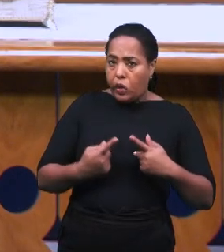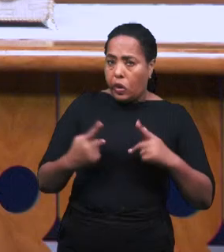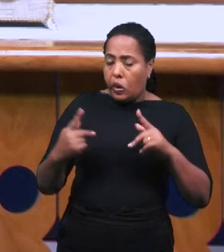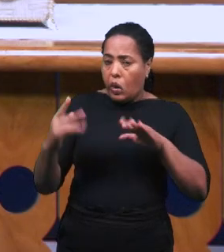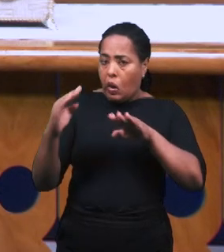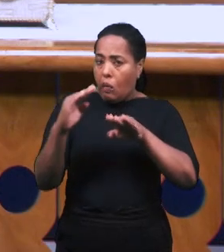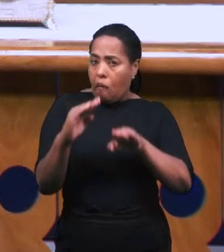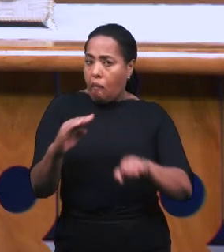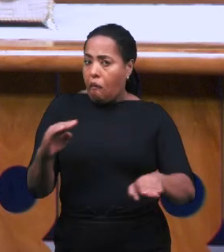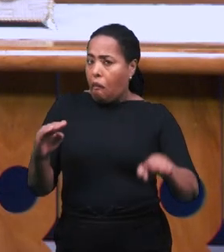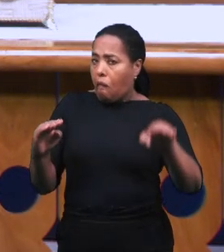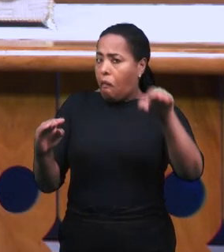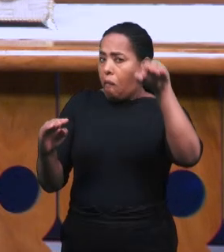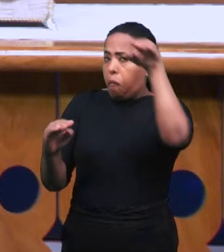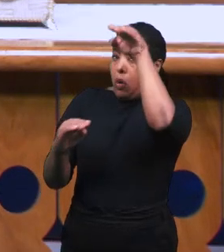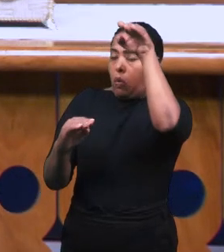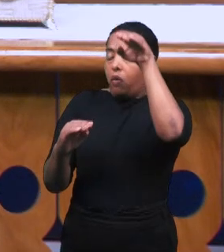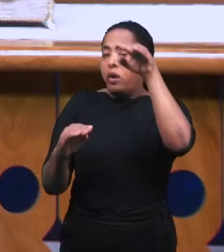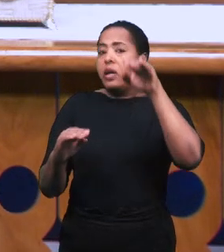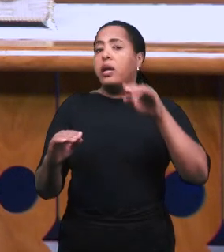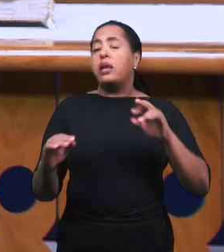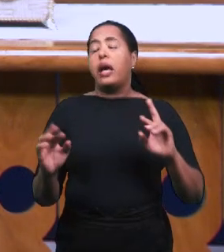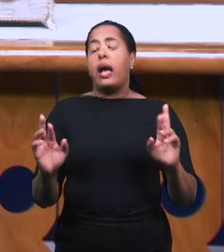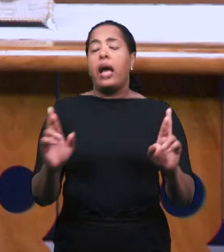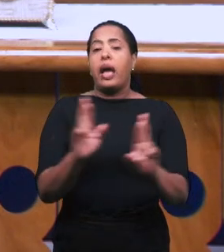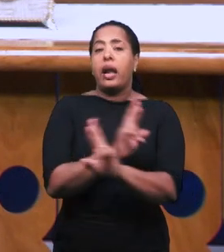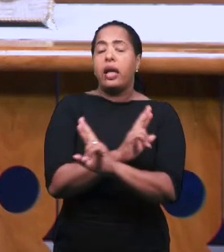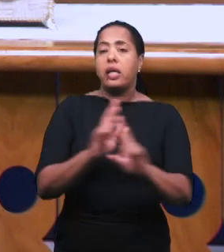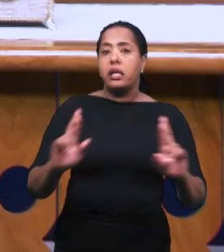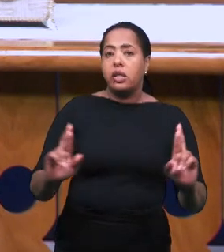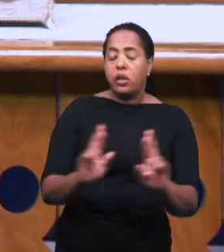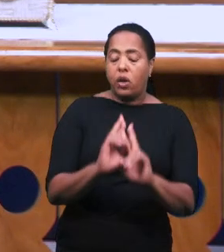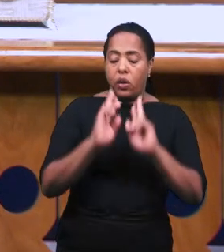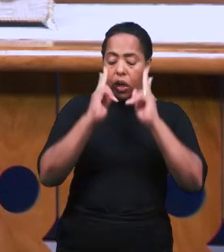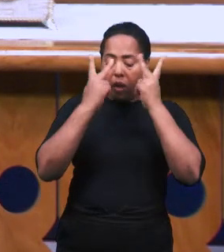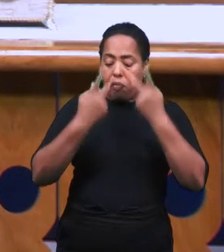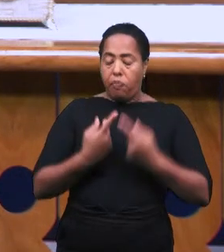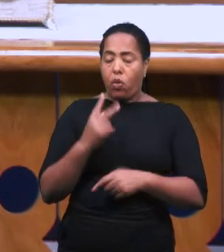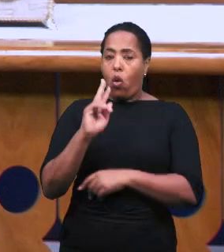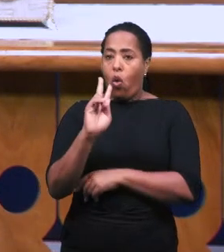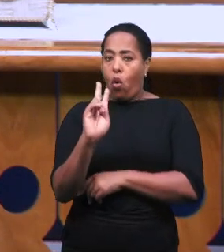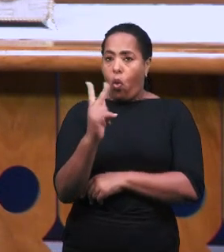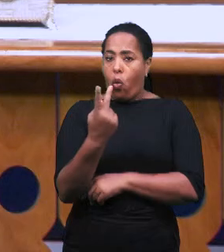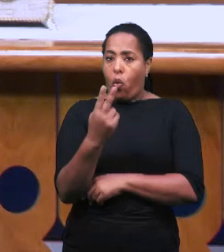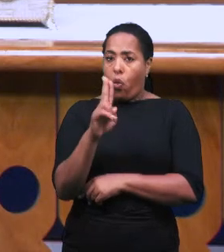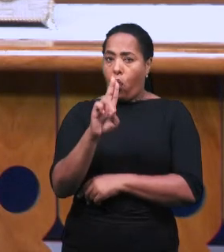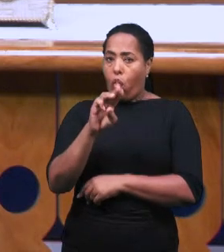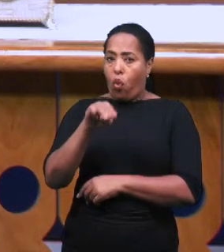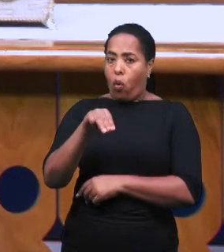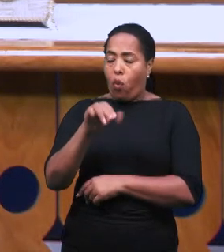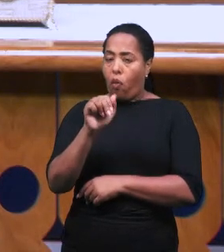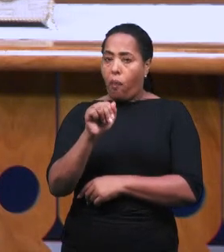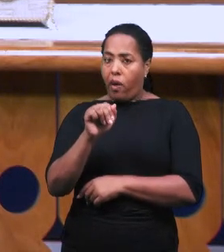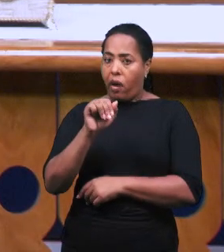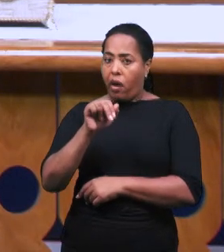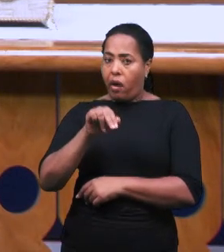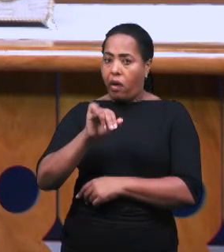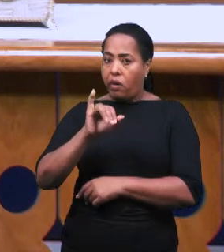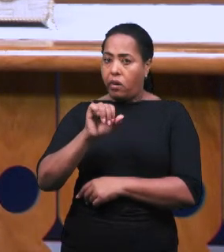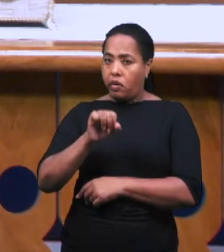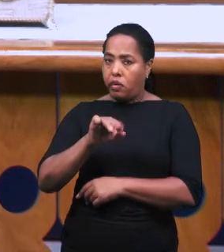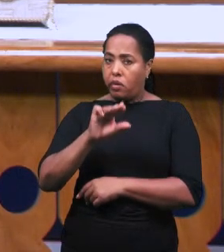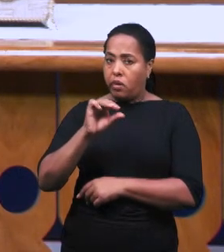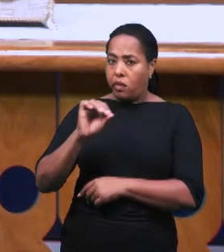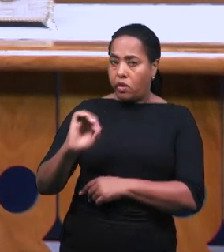que eles chamam de humanismo, onde tudo pode entrar, qualquer deturpação vale, porque